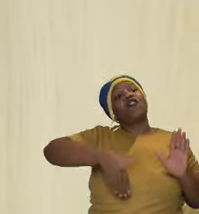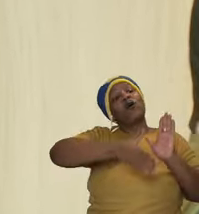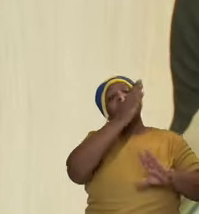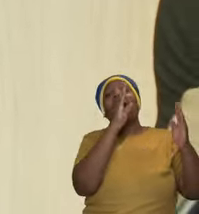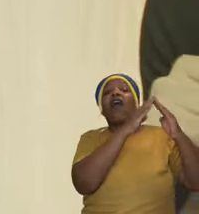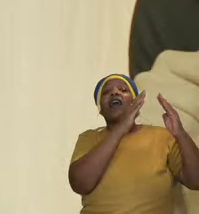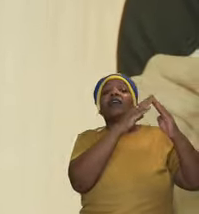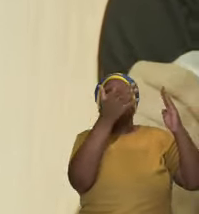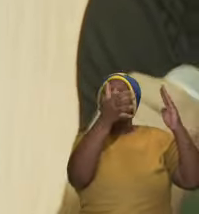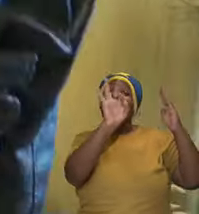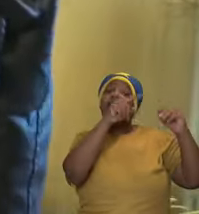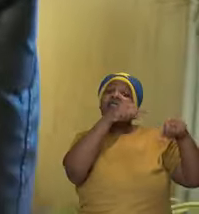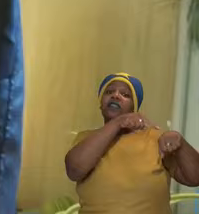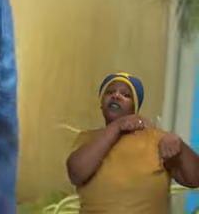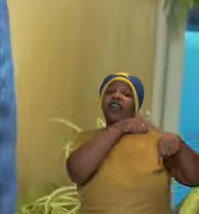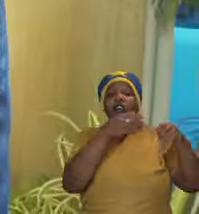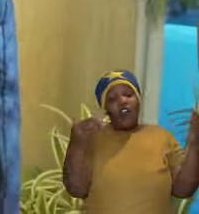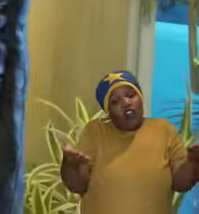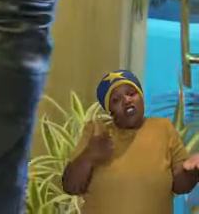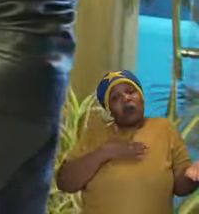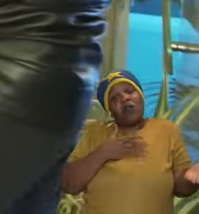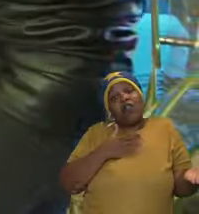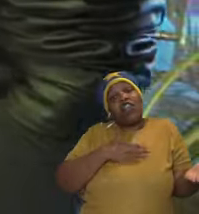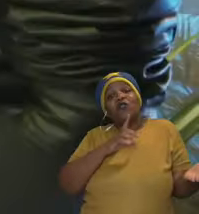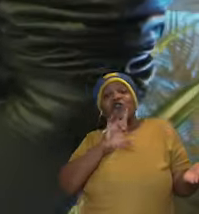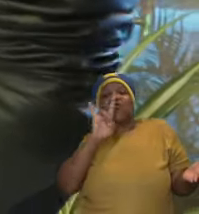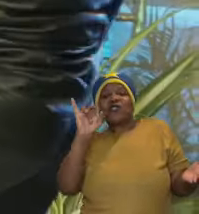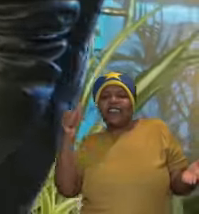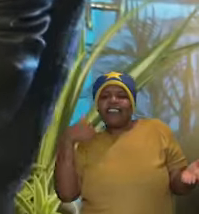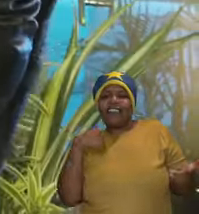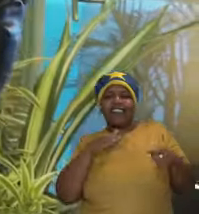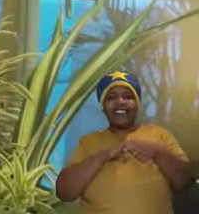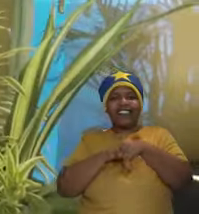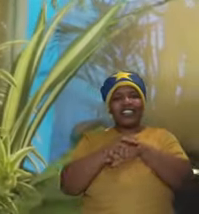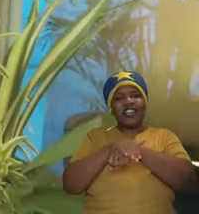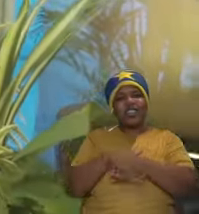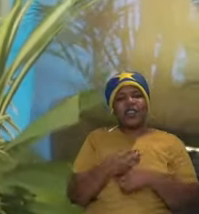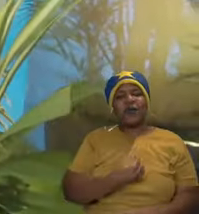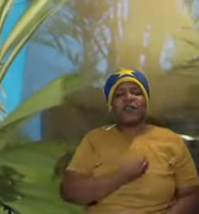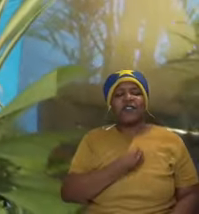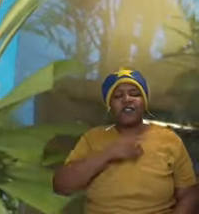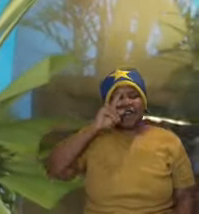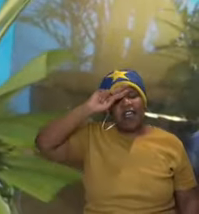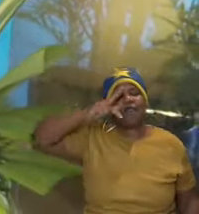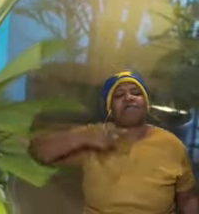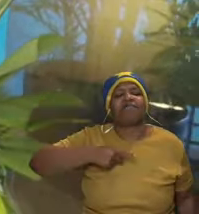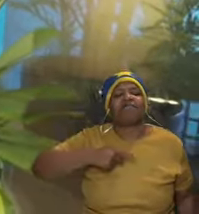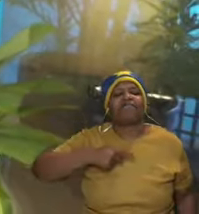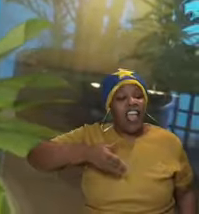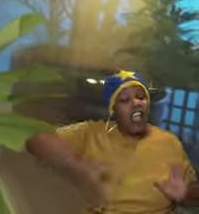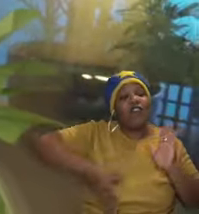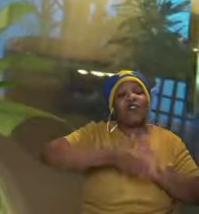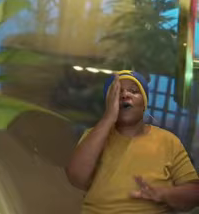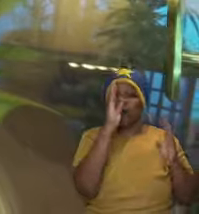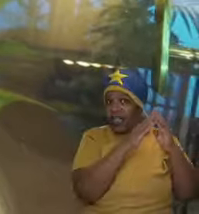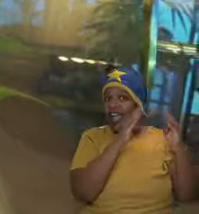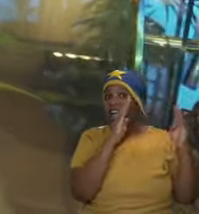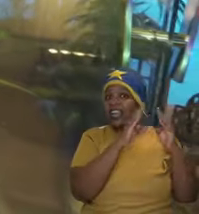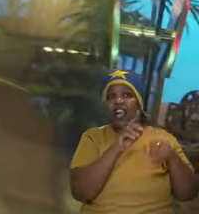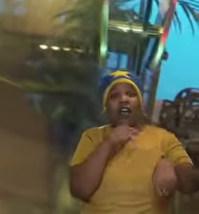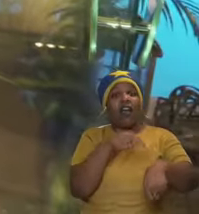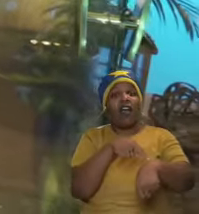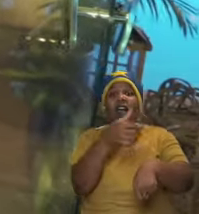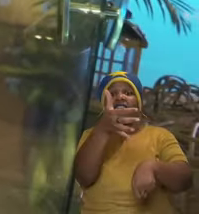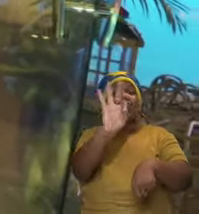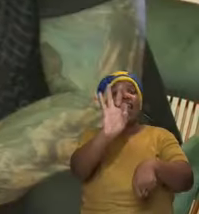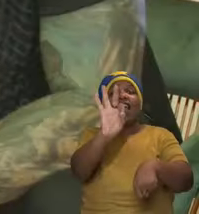às 10. Hoje é meu dia. Eu tirei a noite pra viver pra mim. Só vou pra casa às 10.